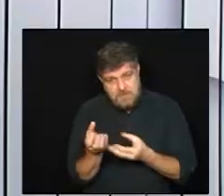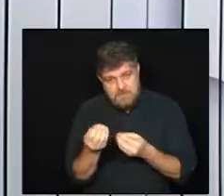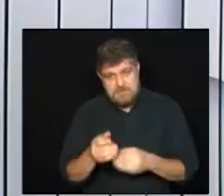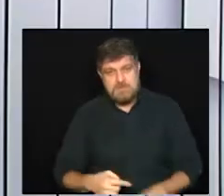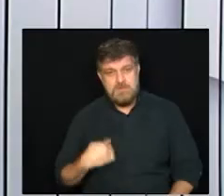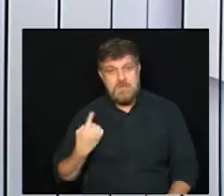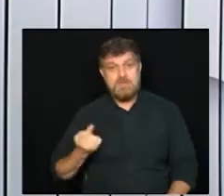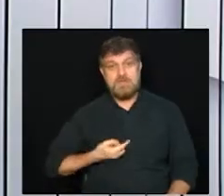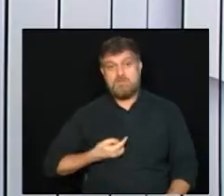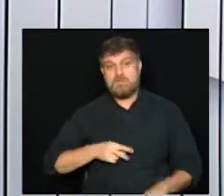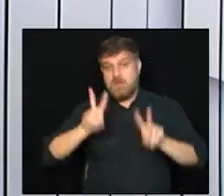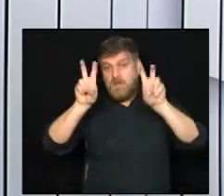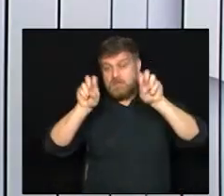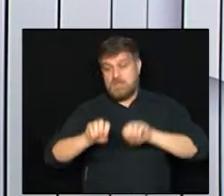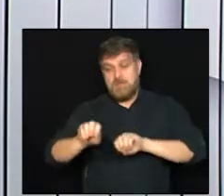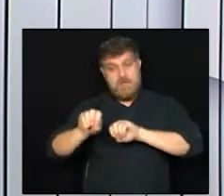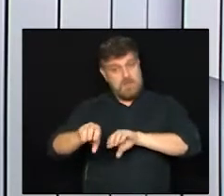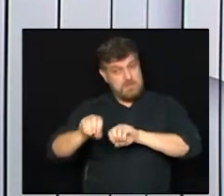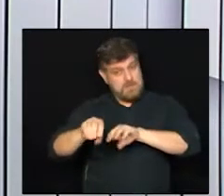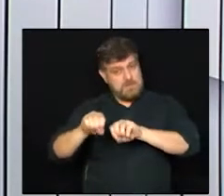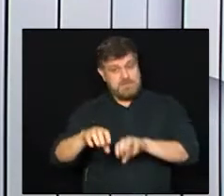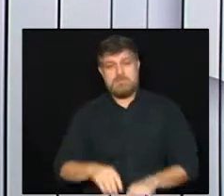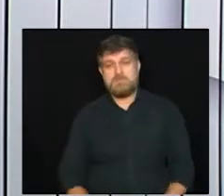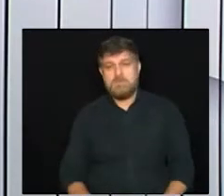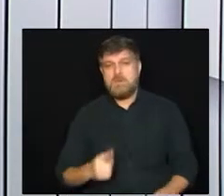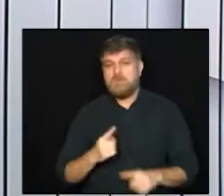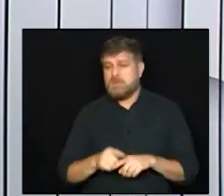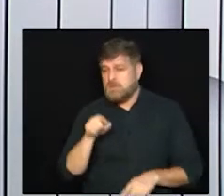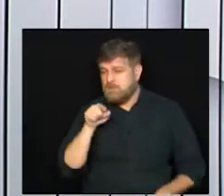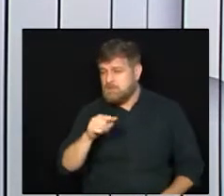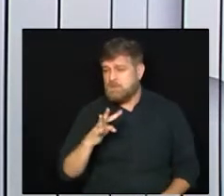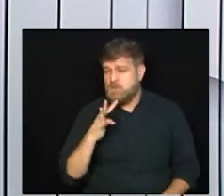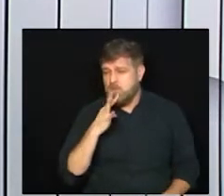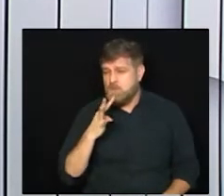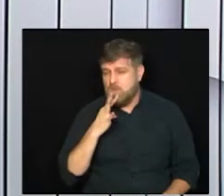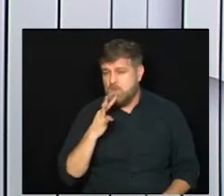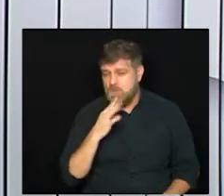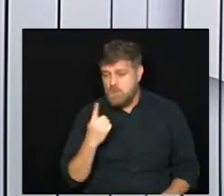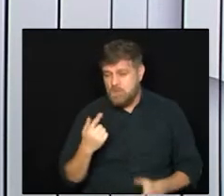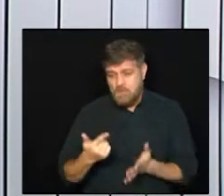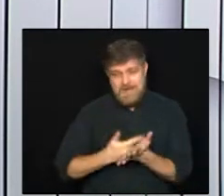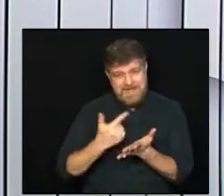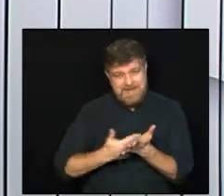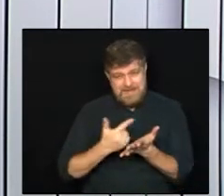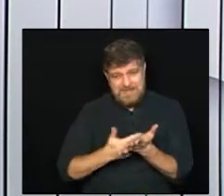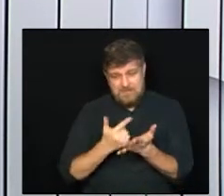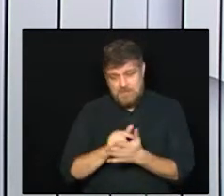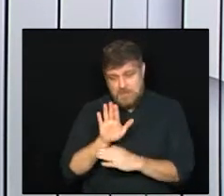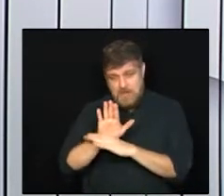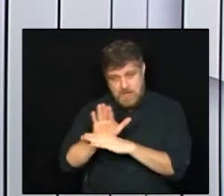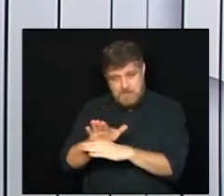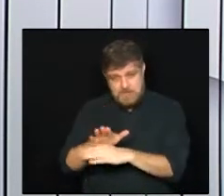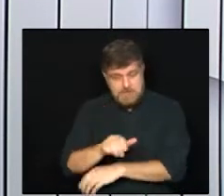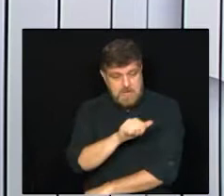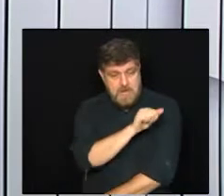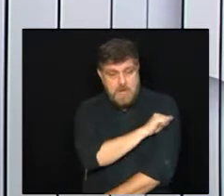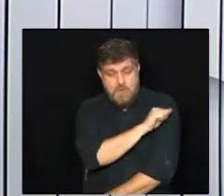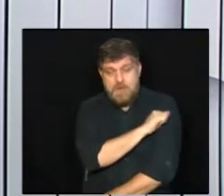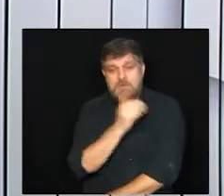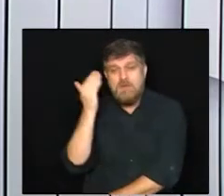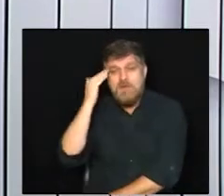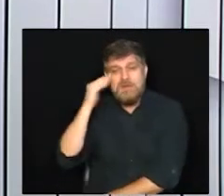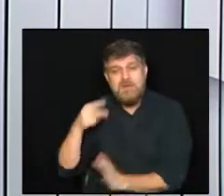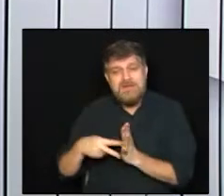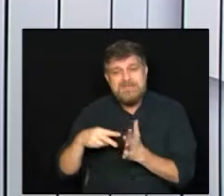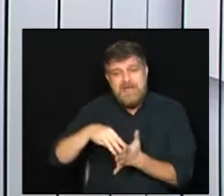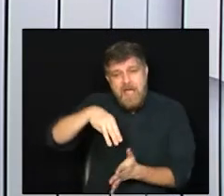Vamos falar de educação agora, hein? Porque você vai conhecer um livro que ajuda o estudante a entender o